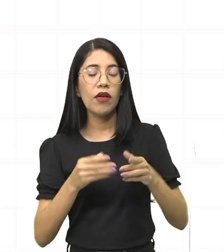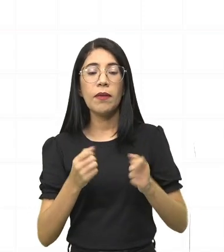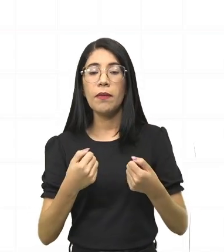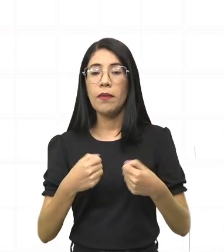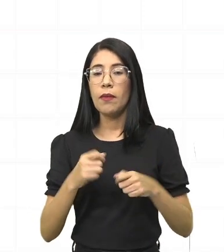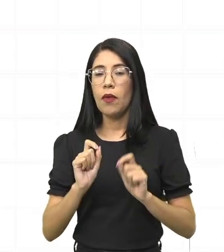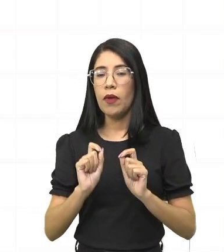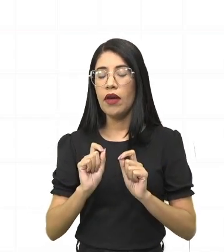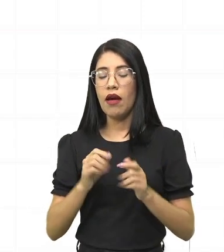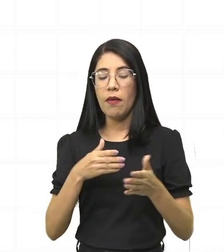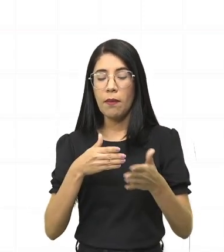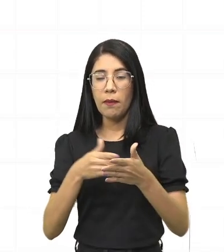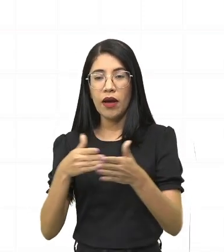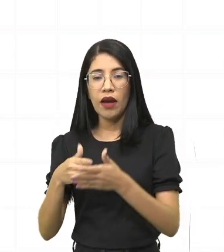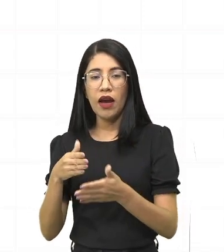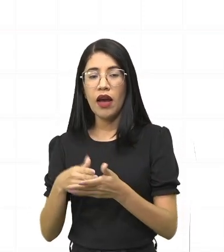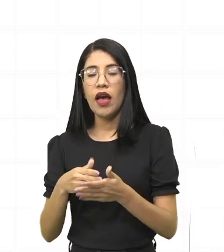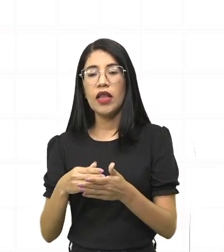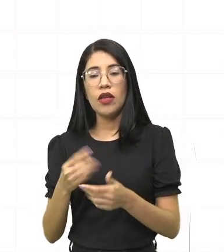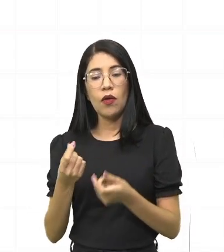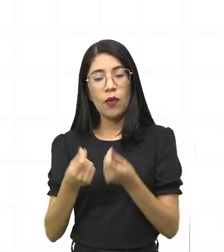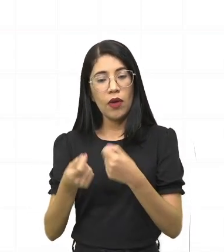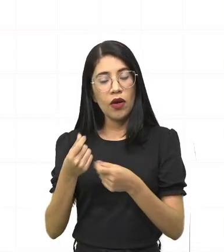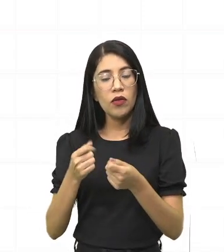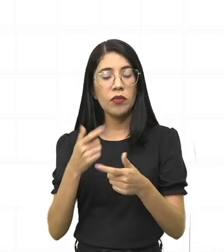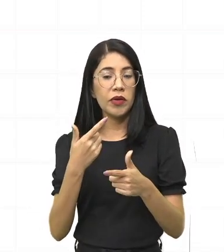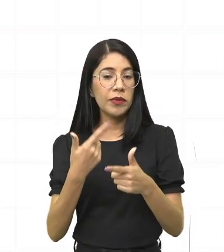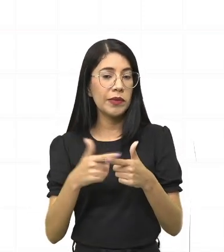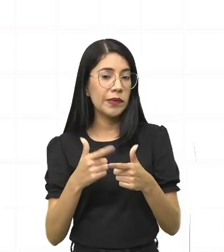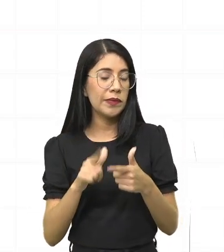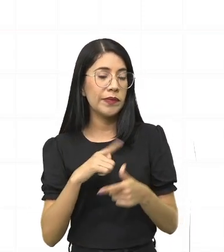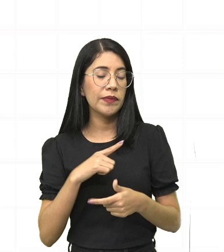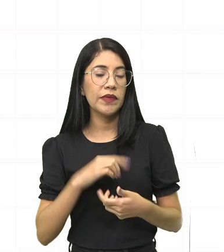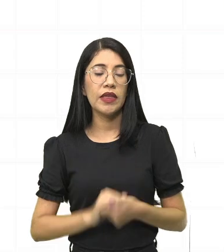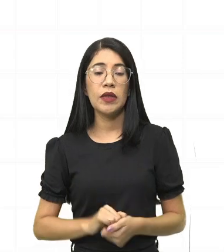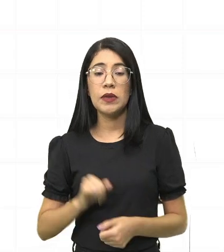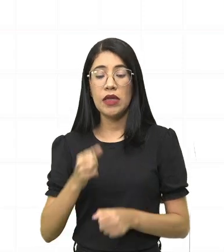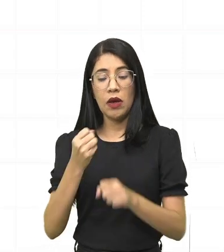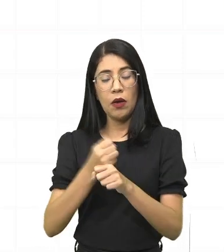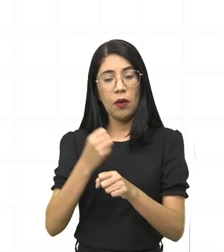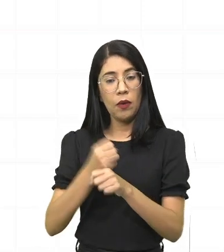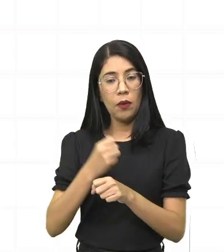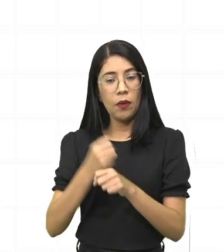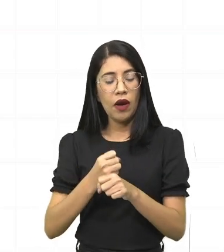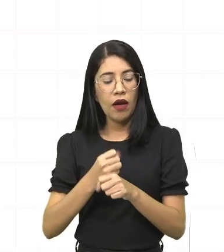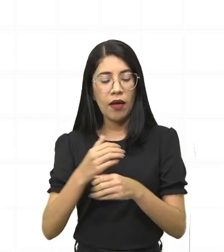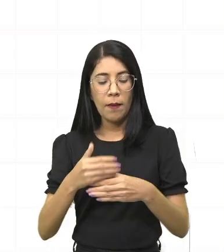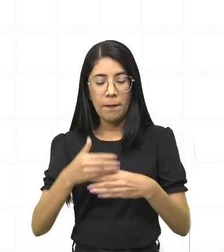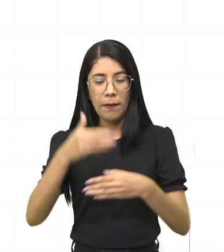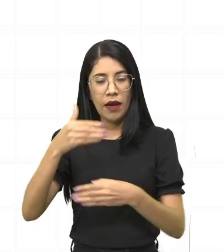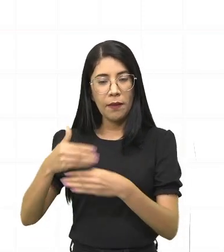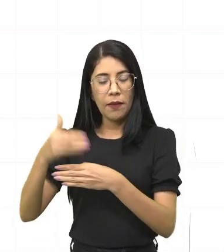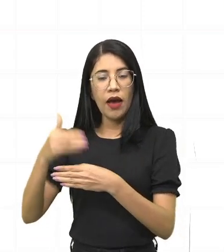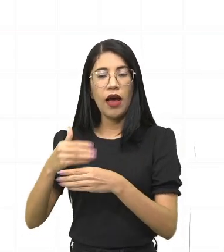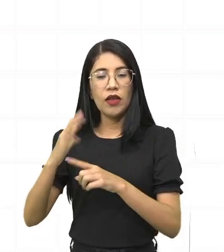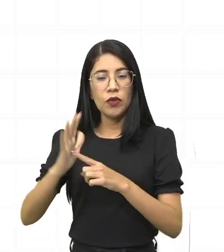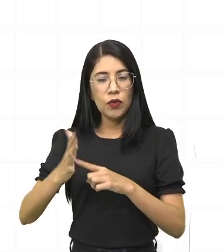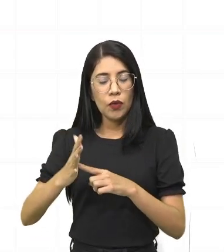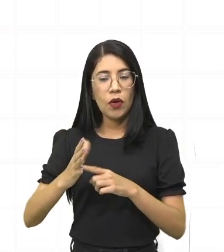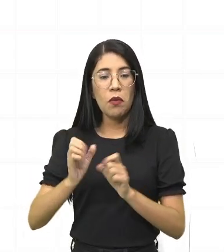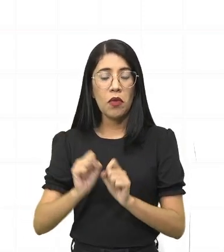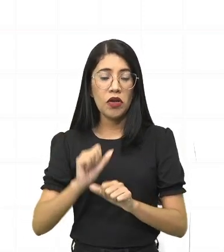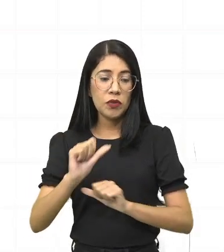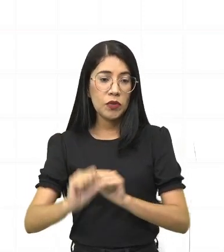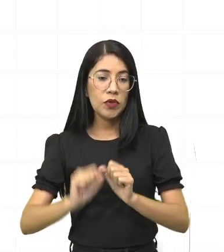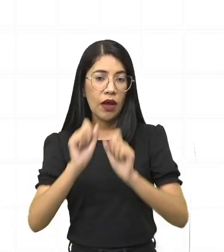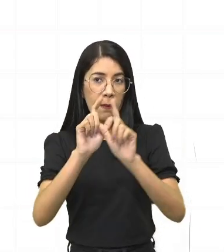pode limitar sua viabilidade econômica. Então, a construção das barragens e turbinas, ela pode alterar a paisagem